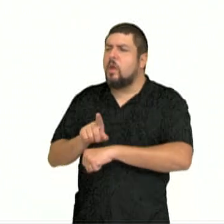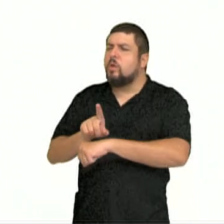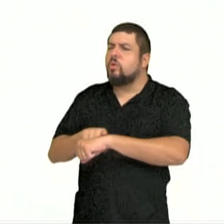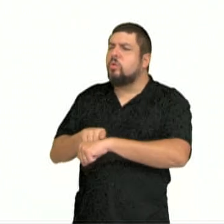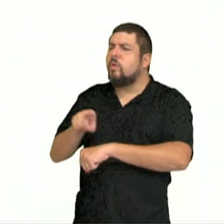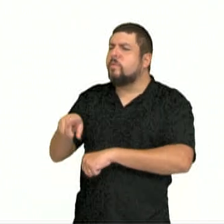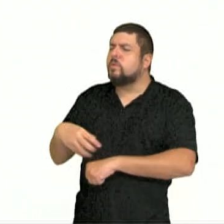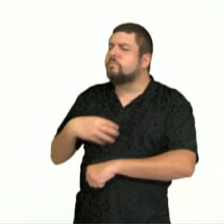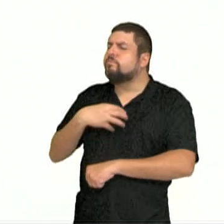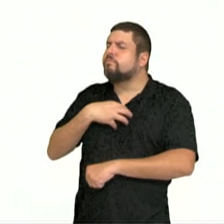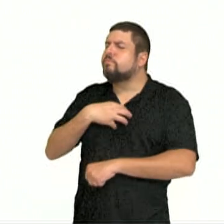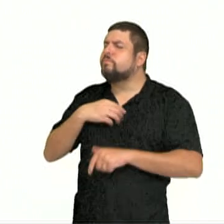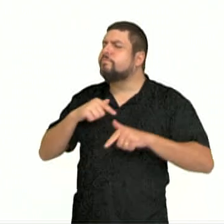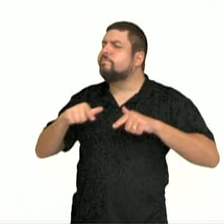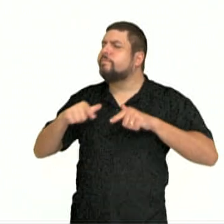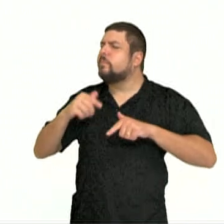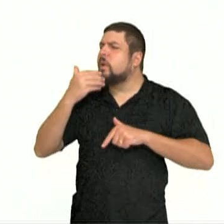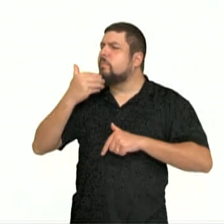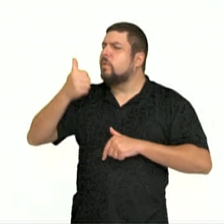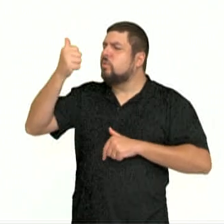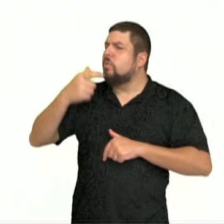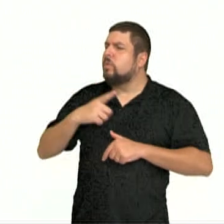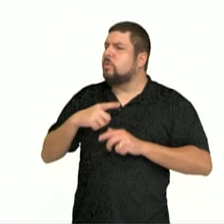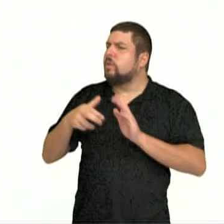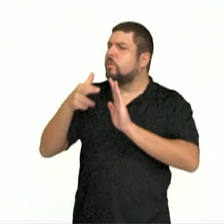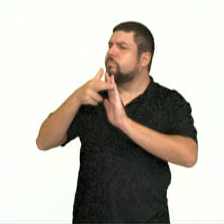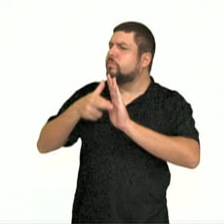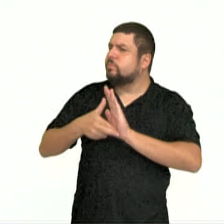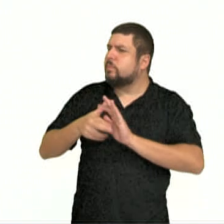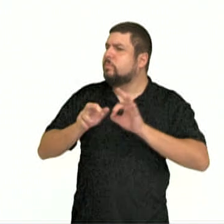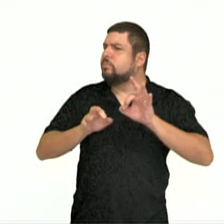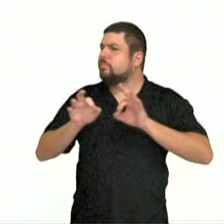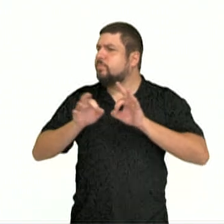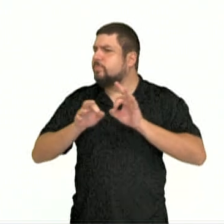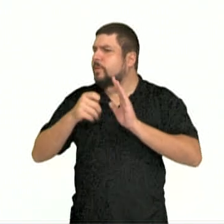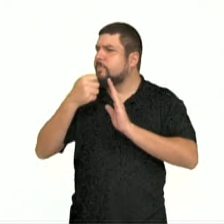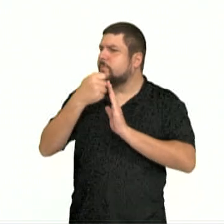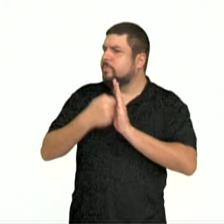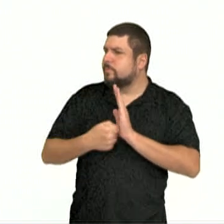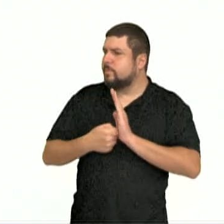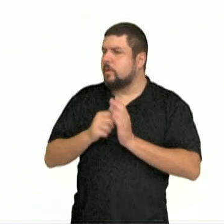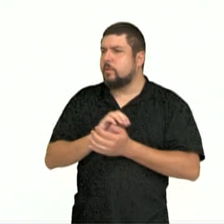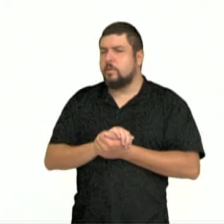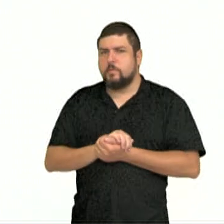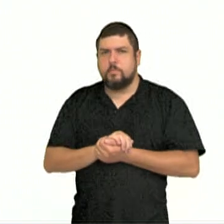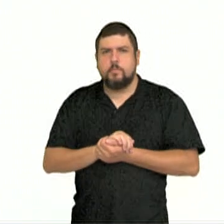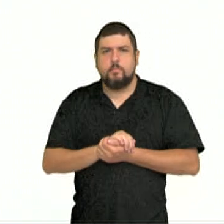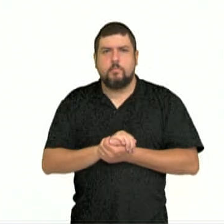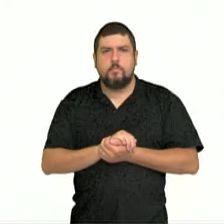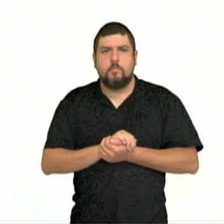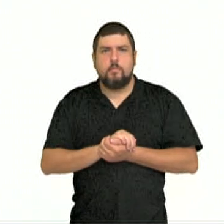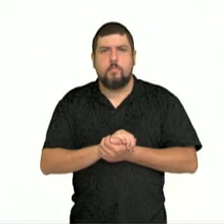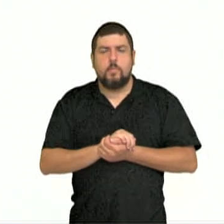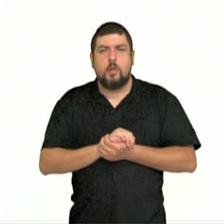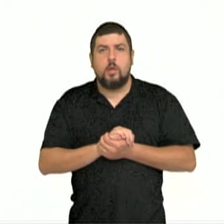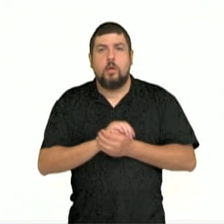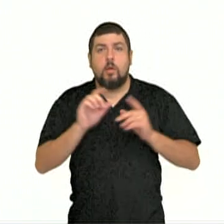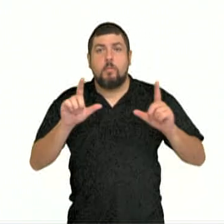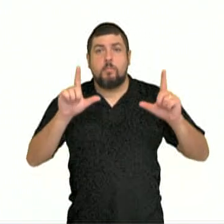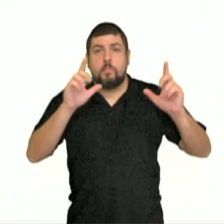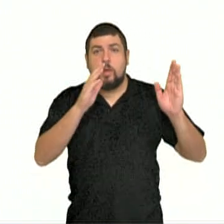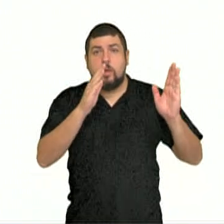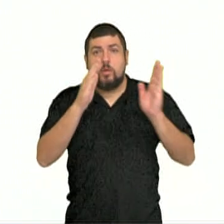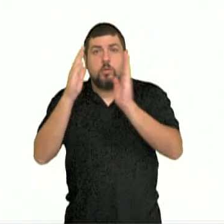que trabalha melhor? Você tem algum ritual de preparação para a escrita? E ali do lado nós temos algumas informações sobre o